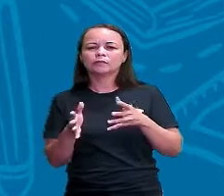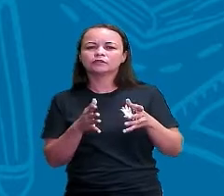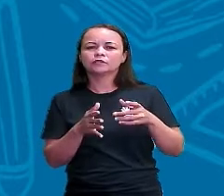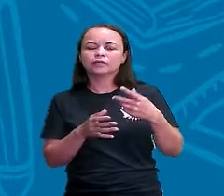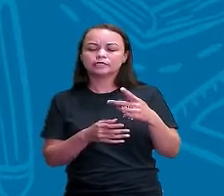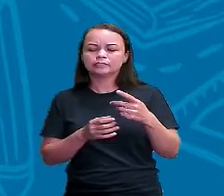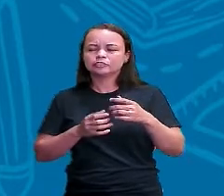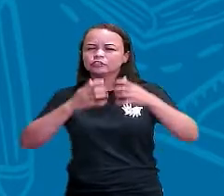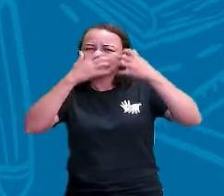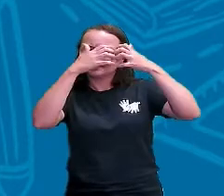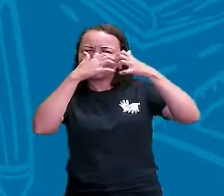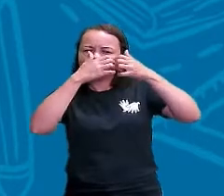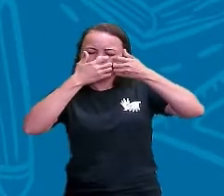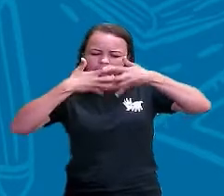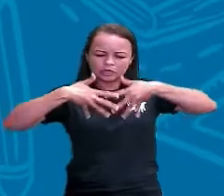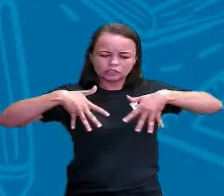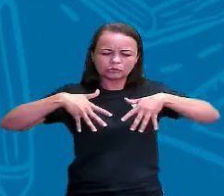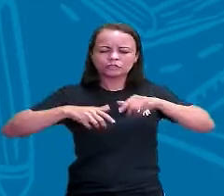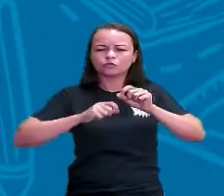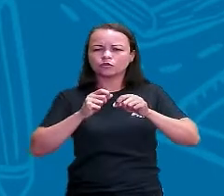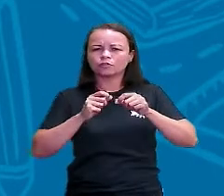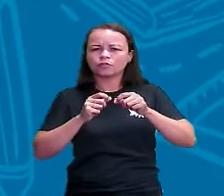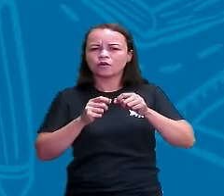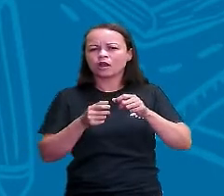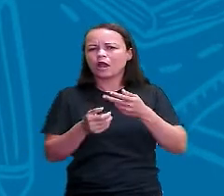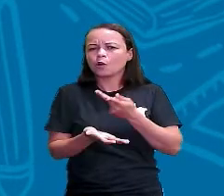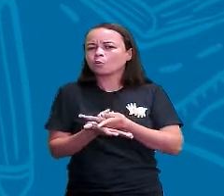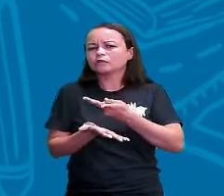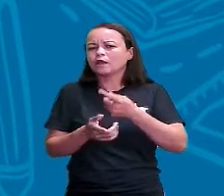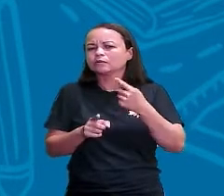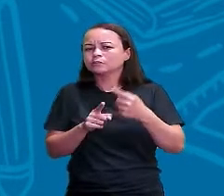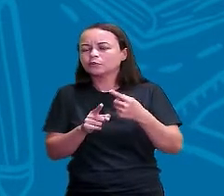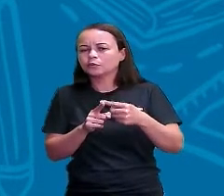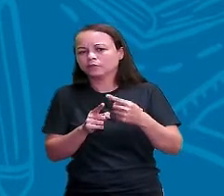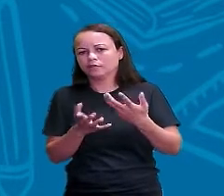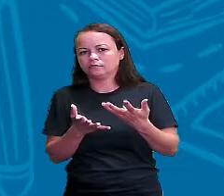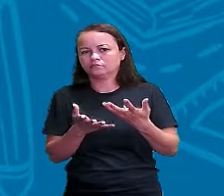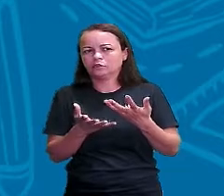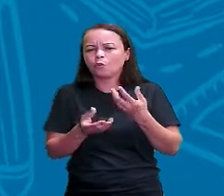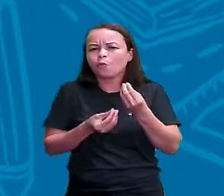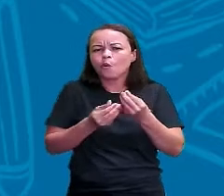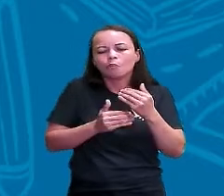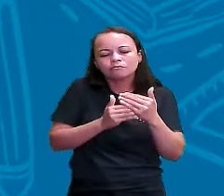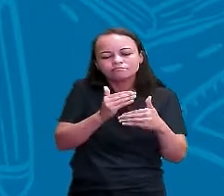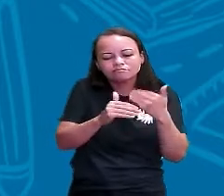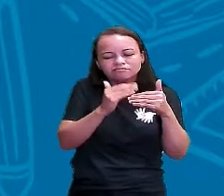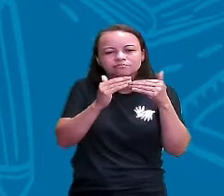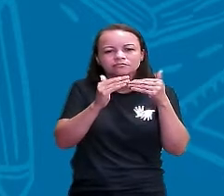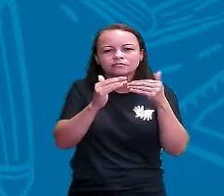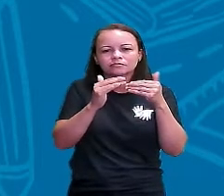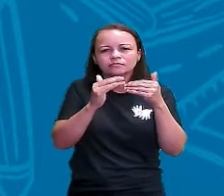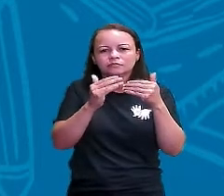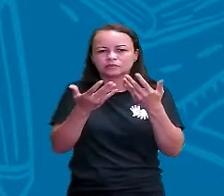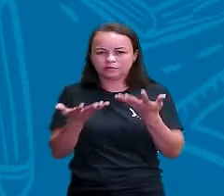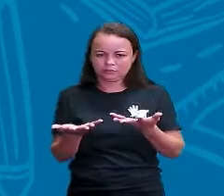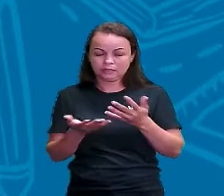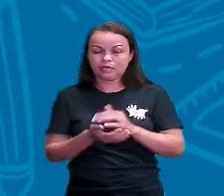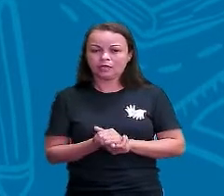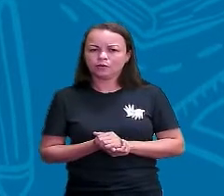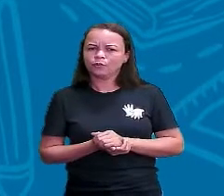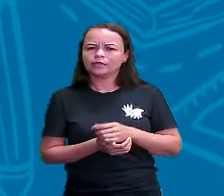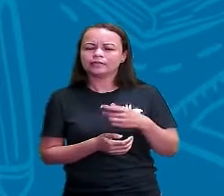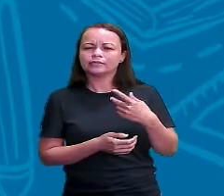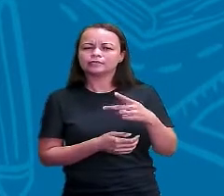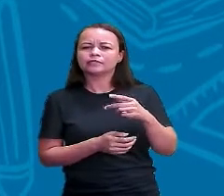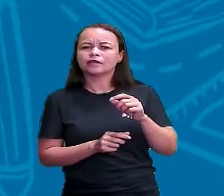esses neurotransmissores. O que eles fazem? E aqui eu vou até brincar. Como se reproduzem? Como eles fazem isso? O que eles